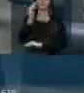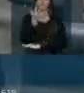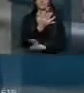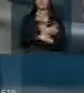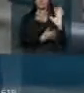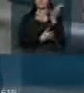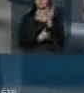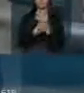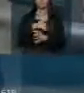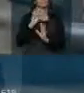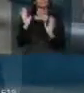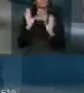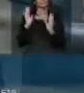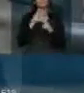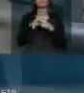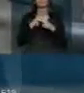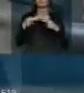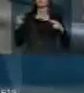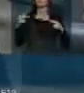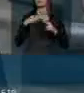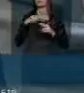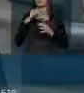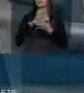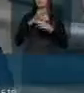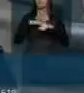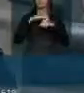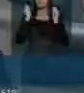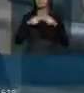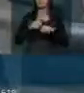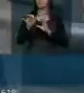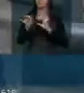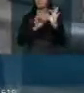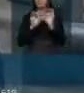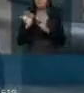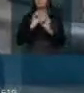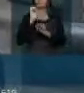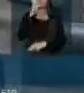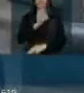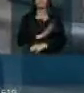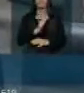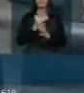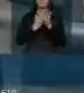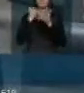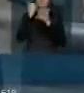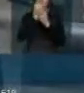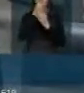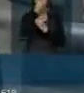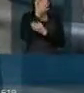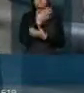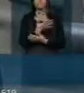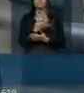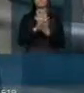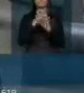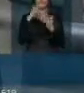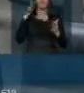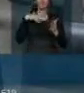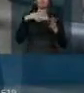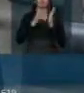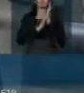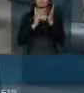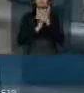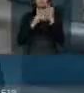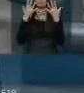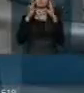discreta, eficiente, eficaz, vem conduzindo o Brasil, literalmente, aos píncaros da glória. Então, meus parabéns e a minha